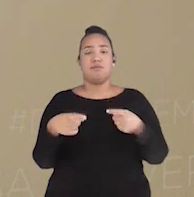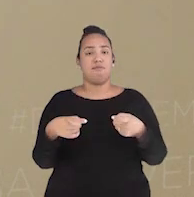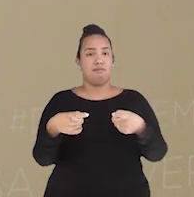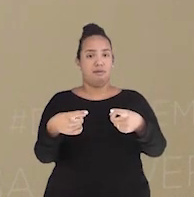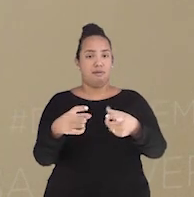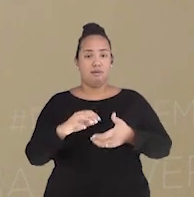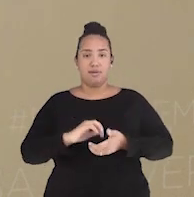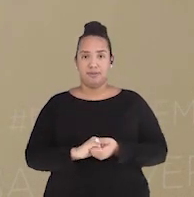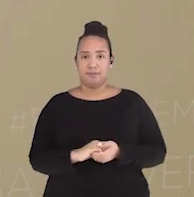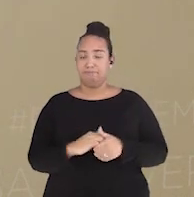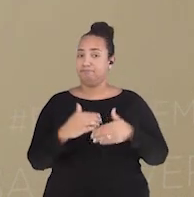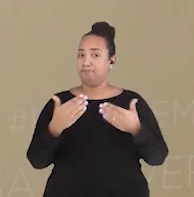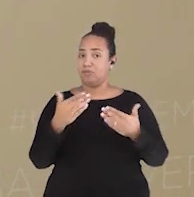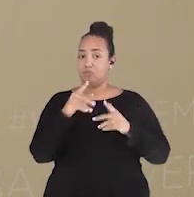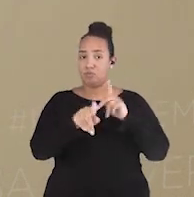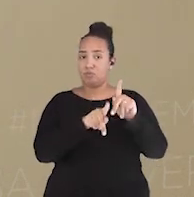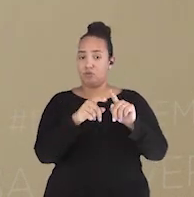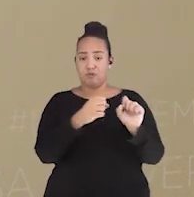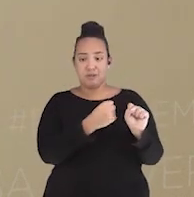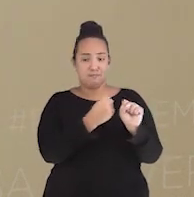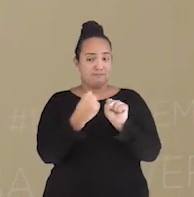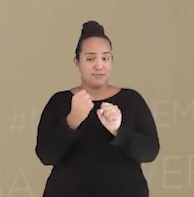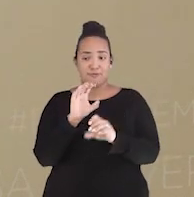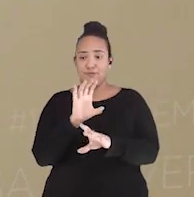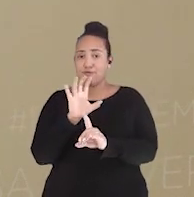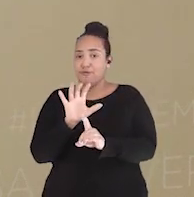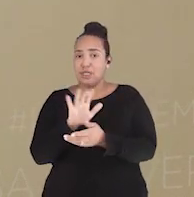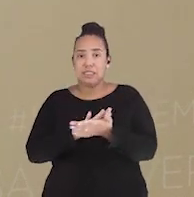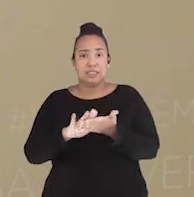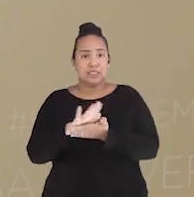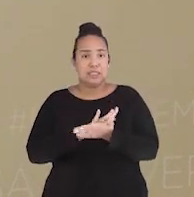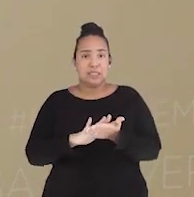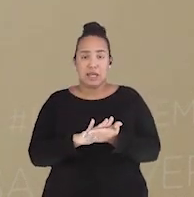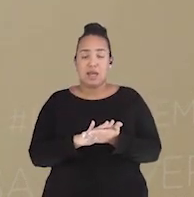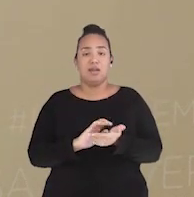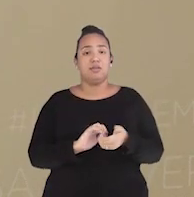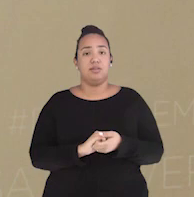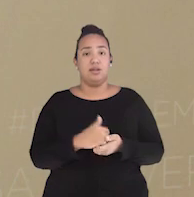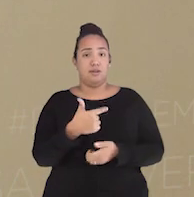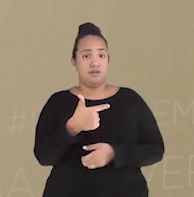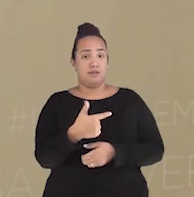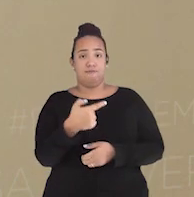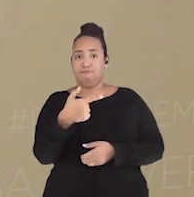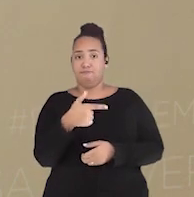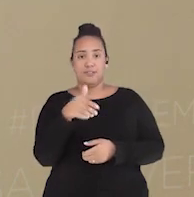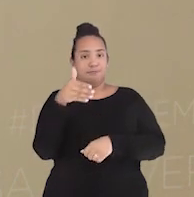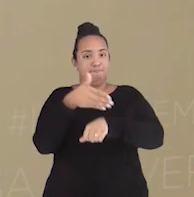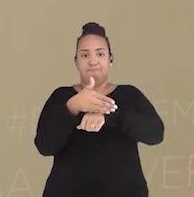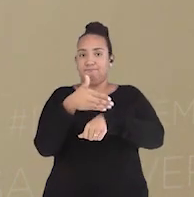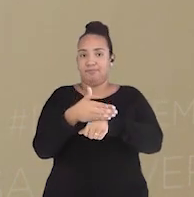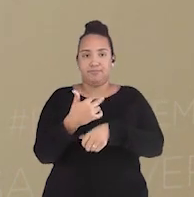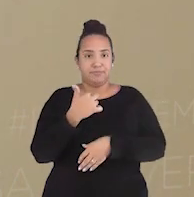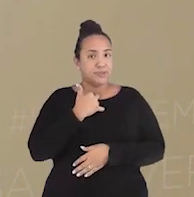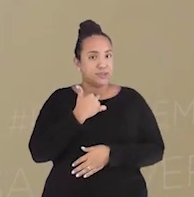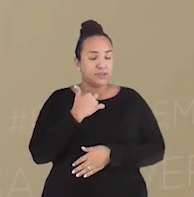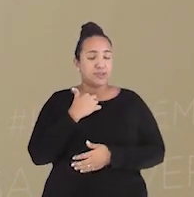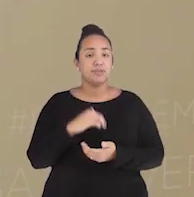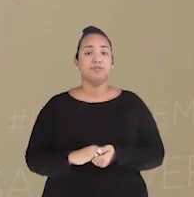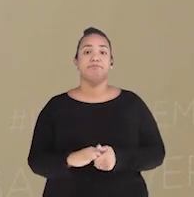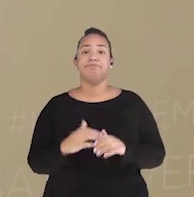O povo foi mantido fora do poder, mesmo Vargas não sendo candidato das oligarquias principais. As decisões